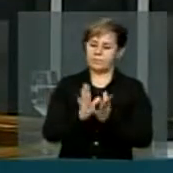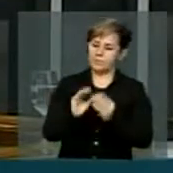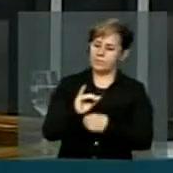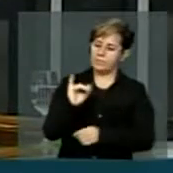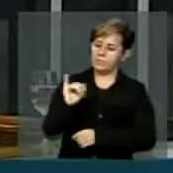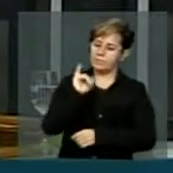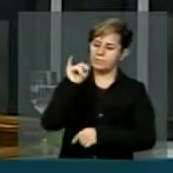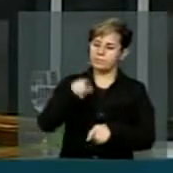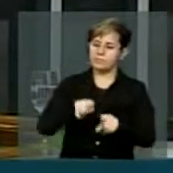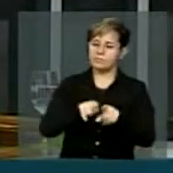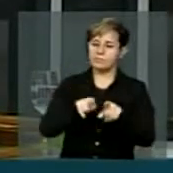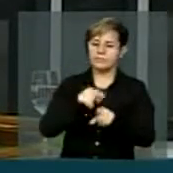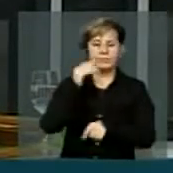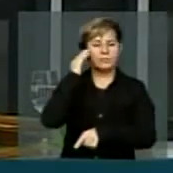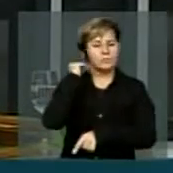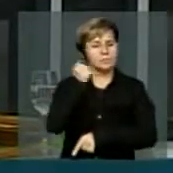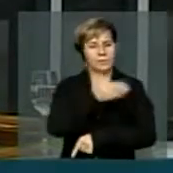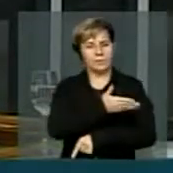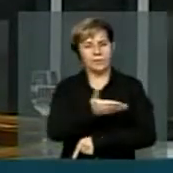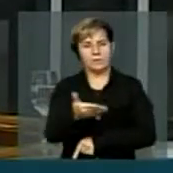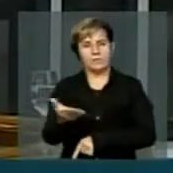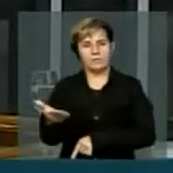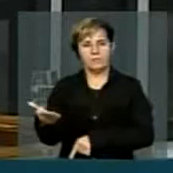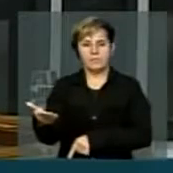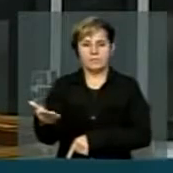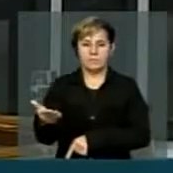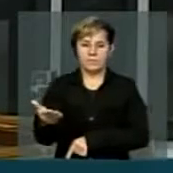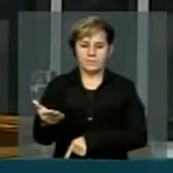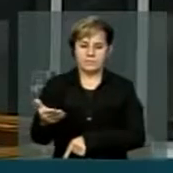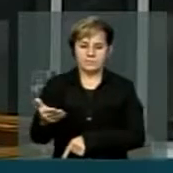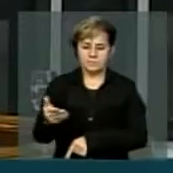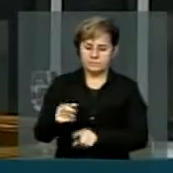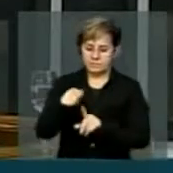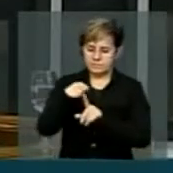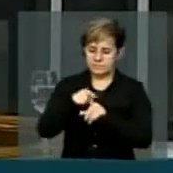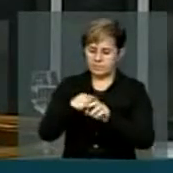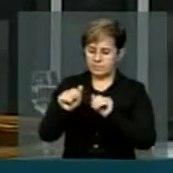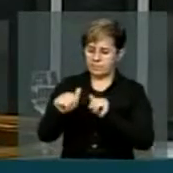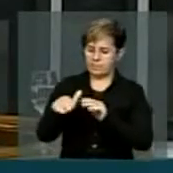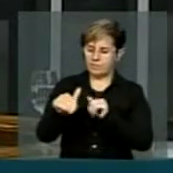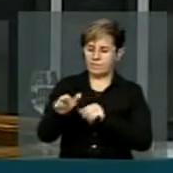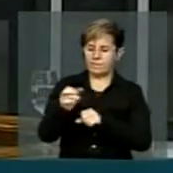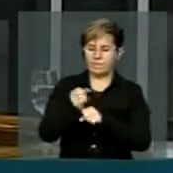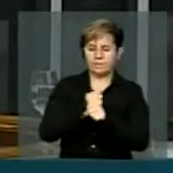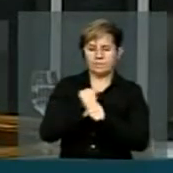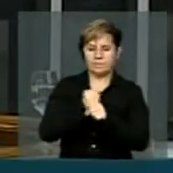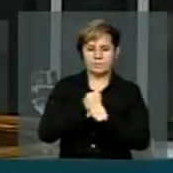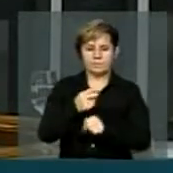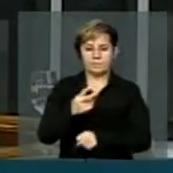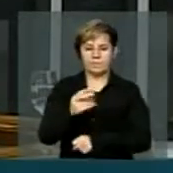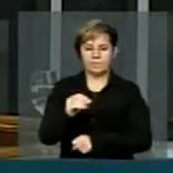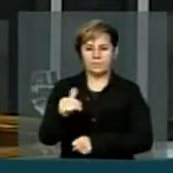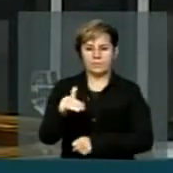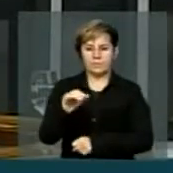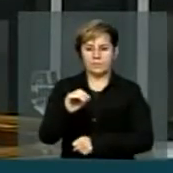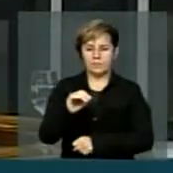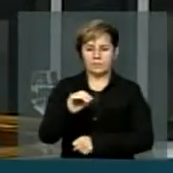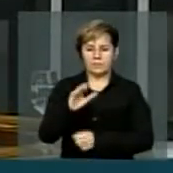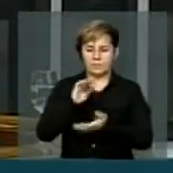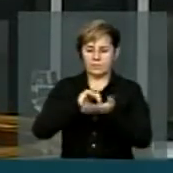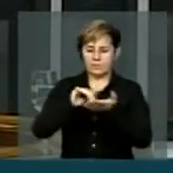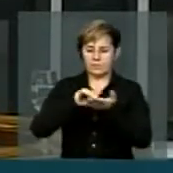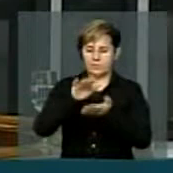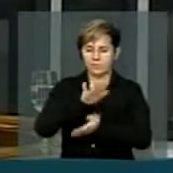importante sabermos, senhor presidente, senhoras e senhores deputados, que em setembro de 2010, o secretário-geral das